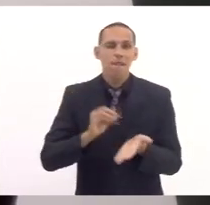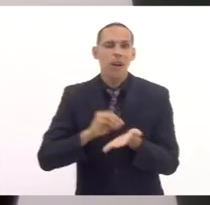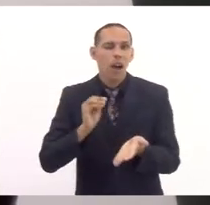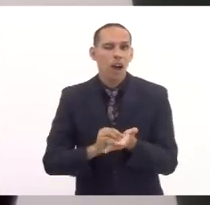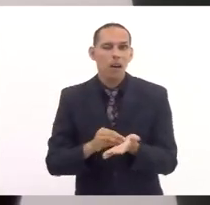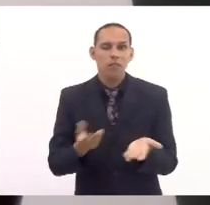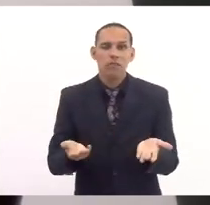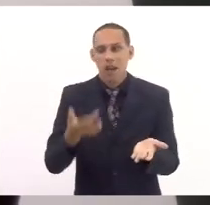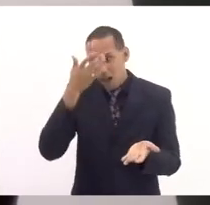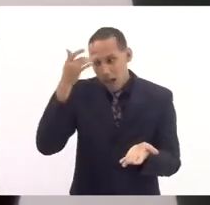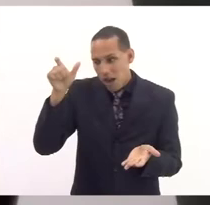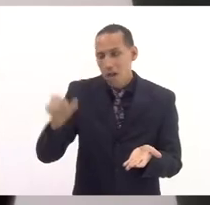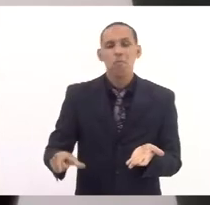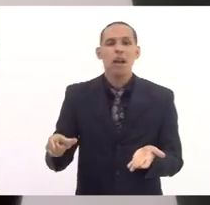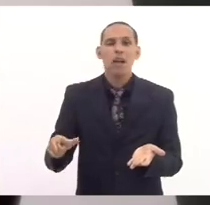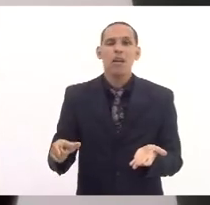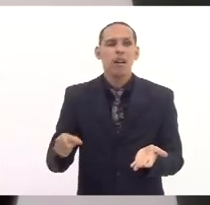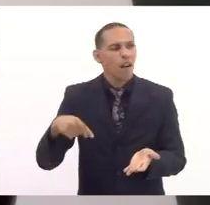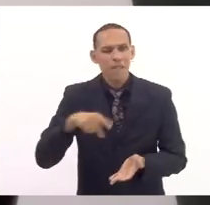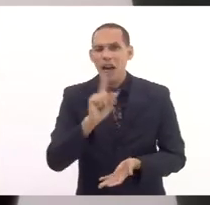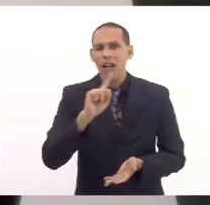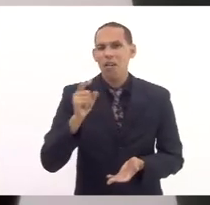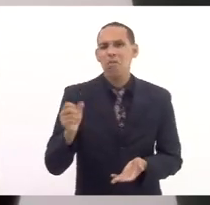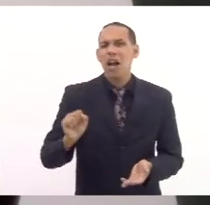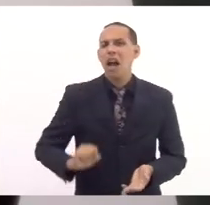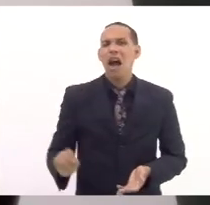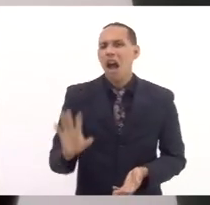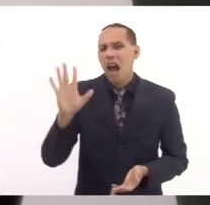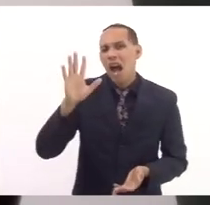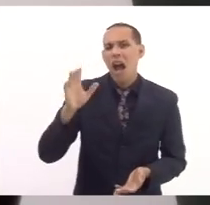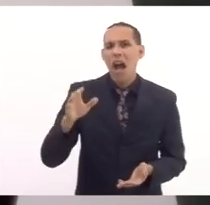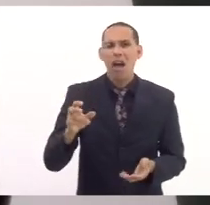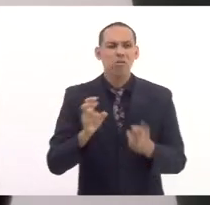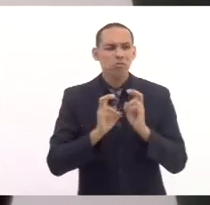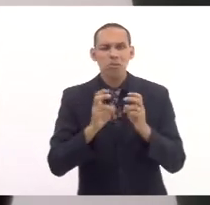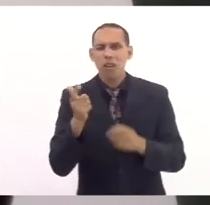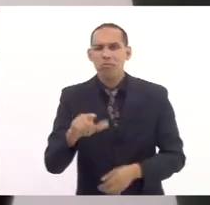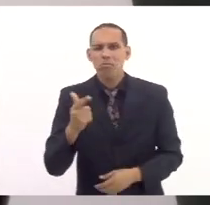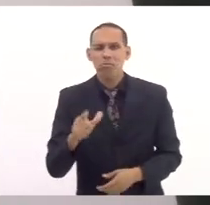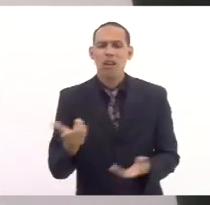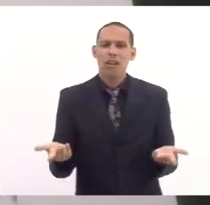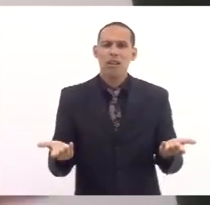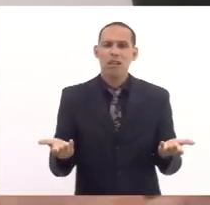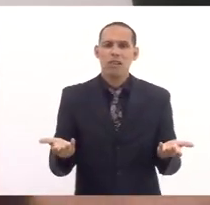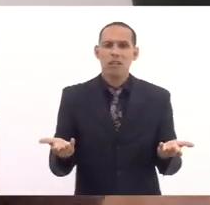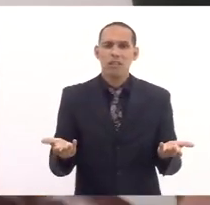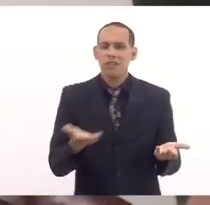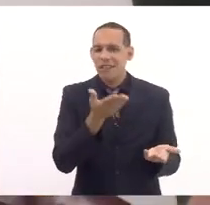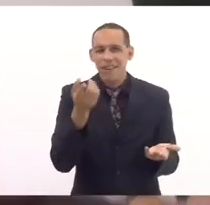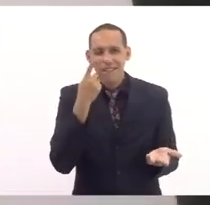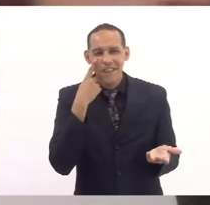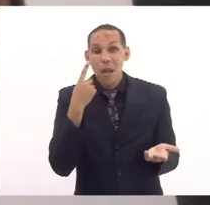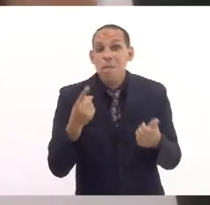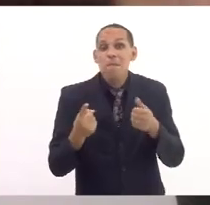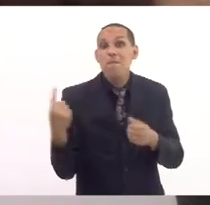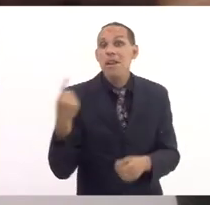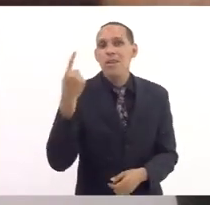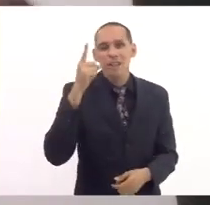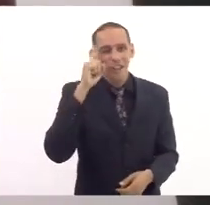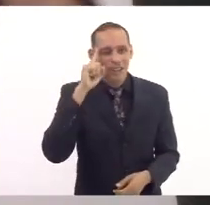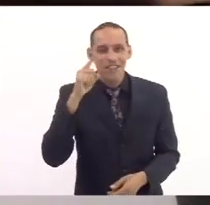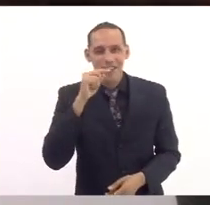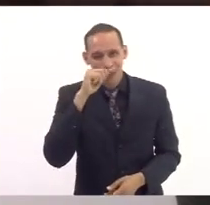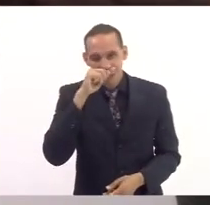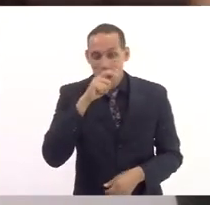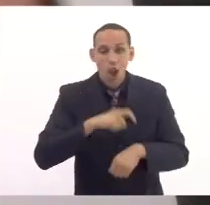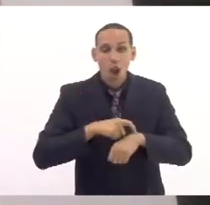fica a pé é o passageiro. E a tarifa já está muito cara do serviço que é prestado. Então, vocês viram já hoje, no primeiro dia, nos